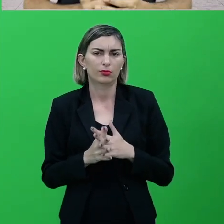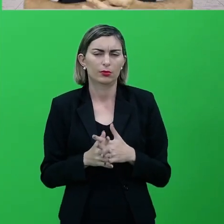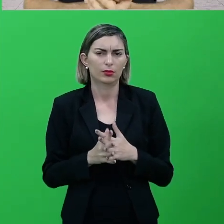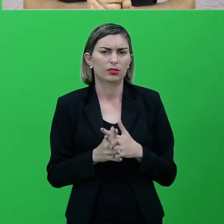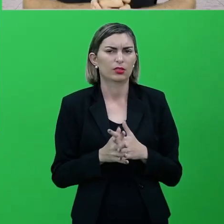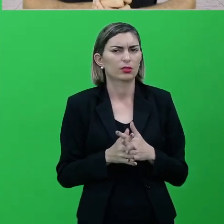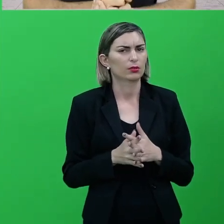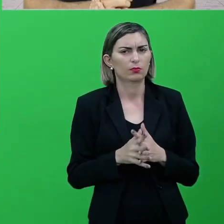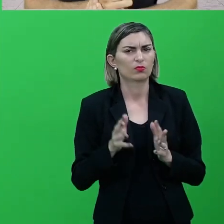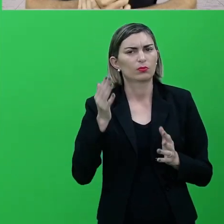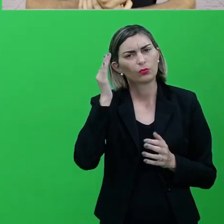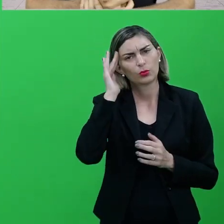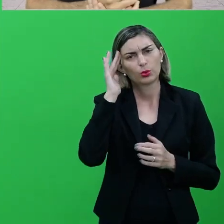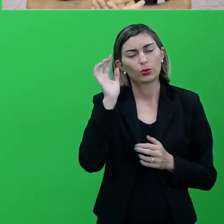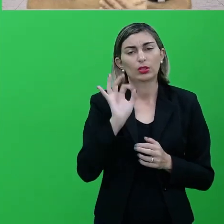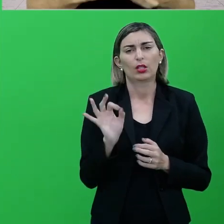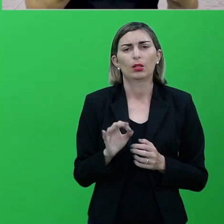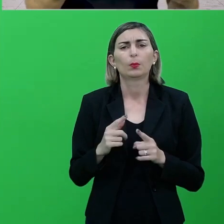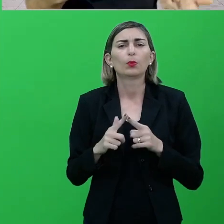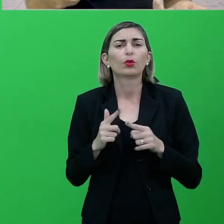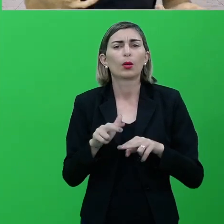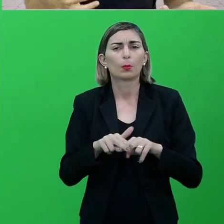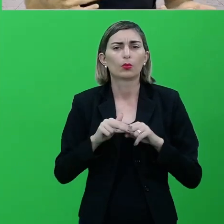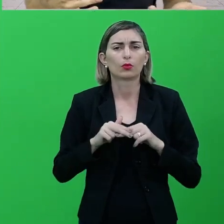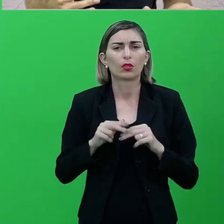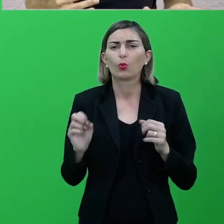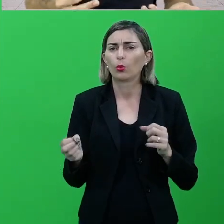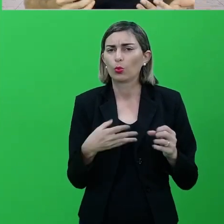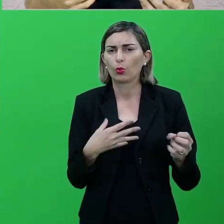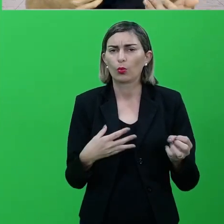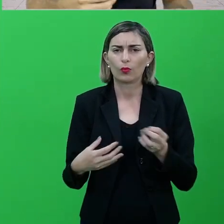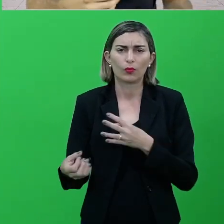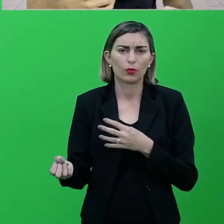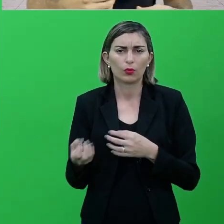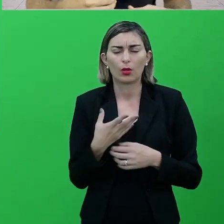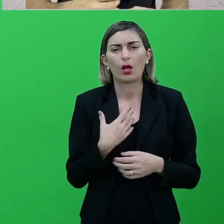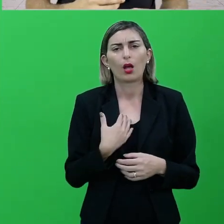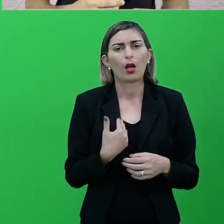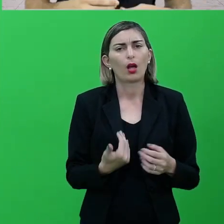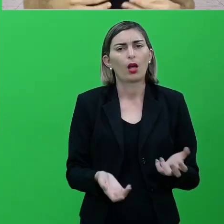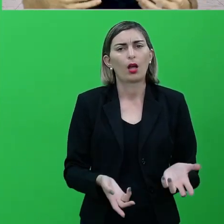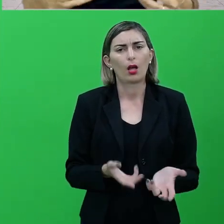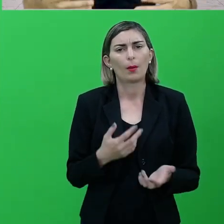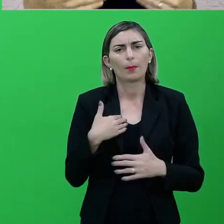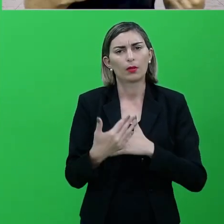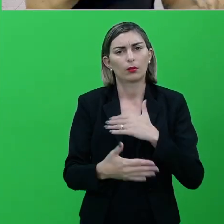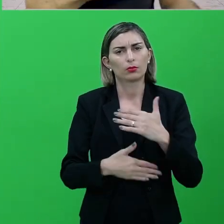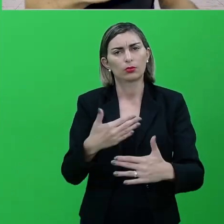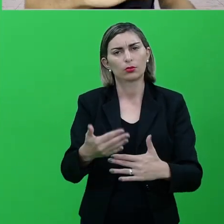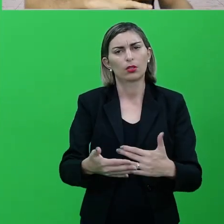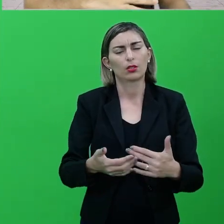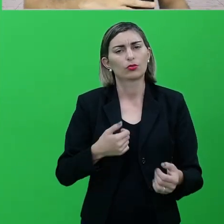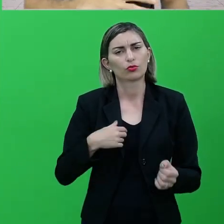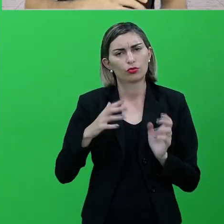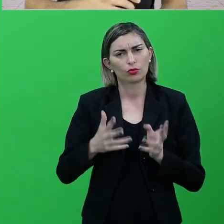difusa, né? E por que motivo? Porque muitas inovações do setor público são serviços ou processos que, como a gente já disse alguns slides atrás,